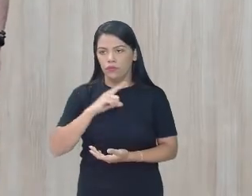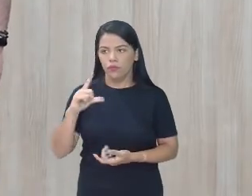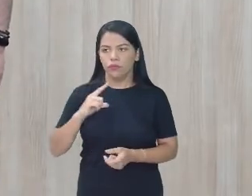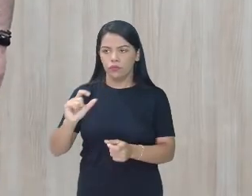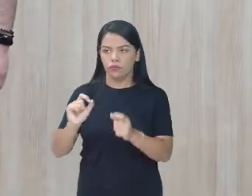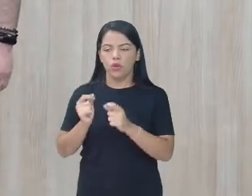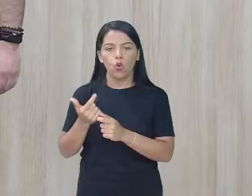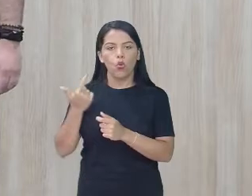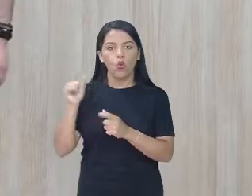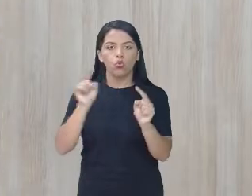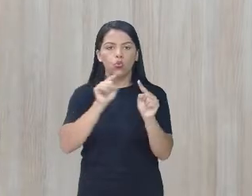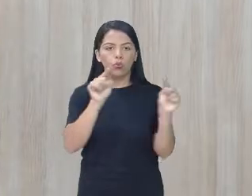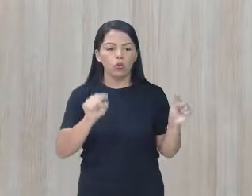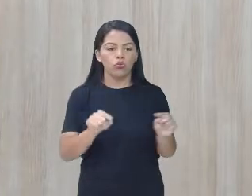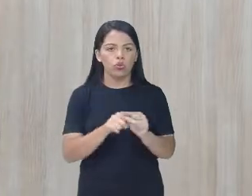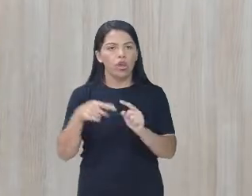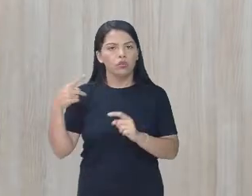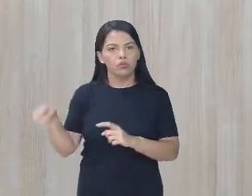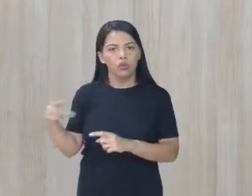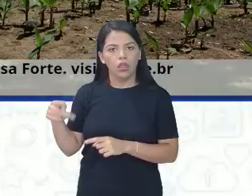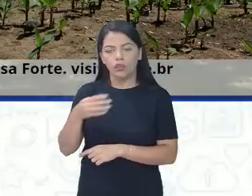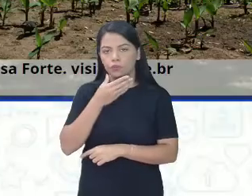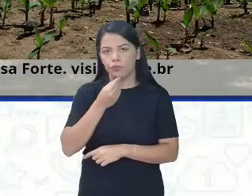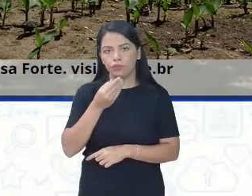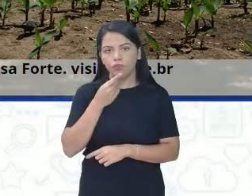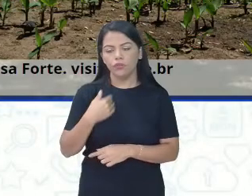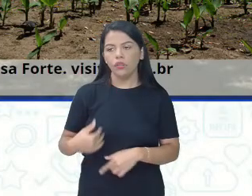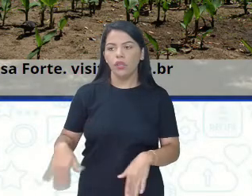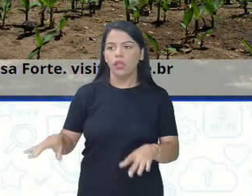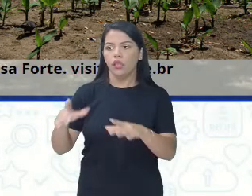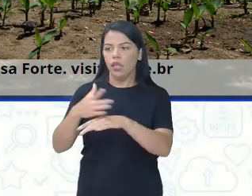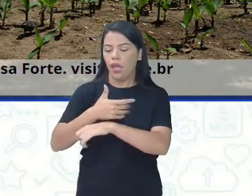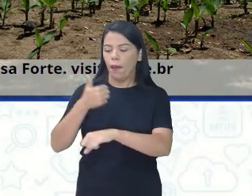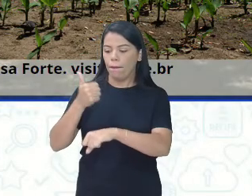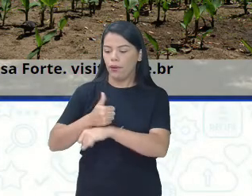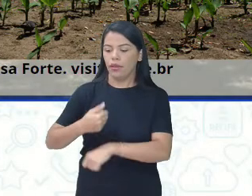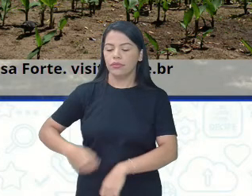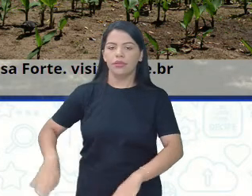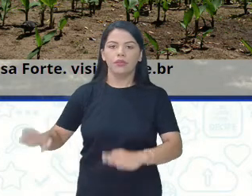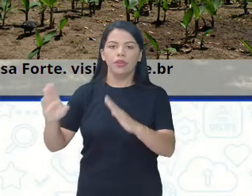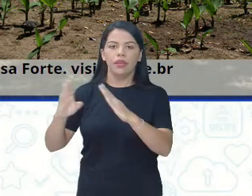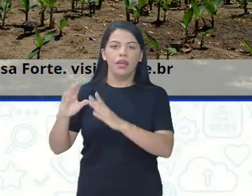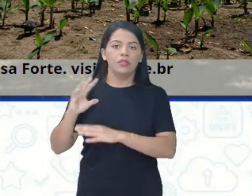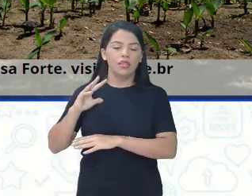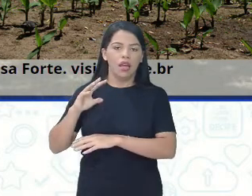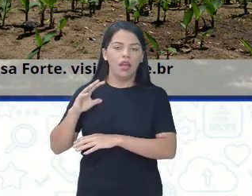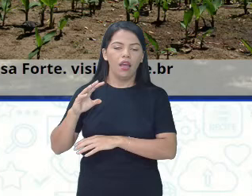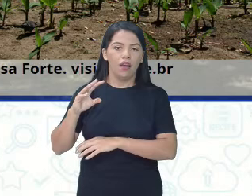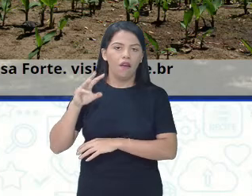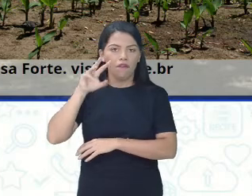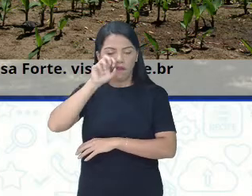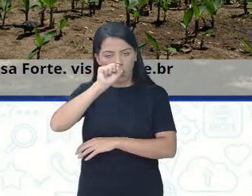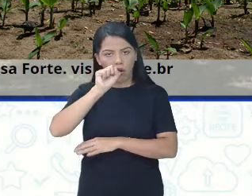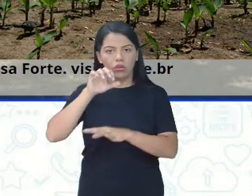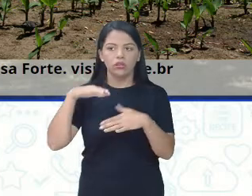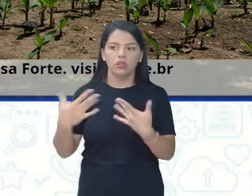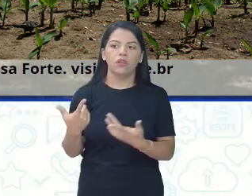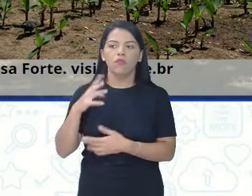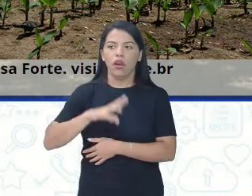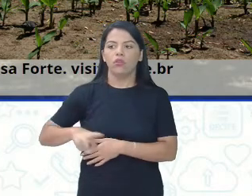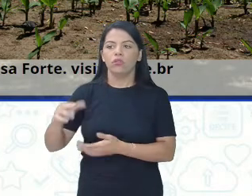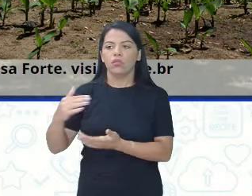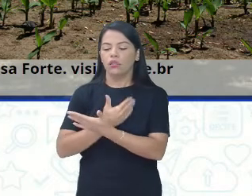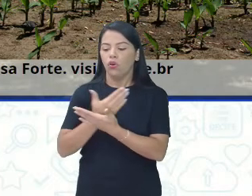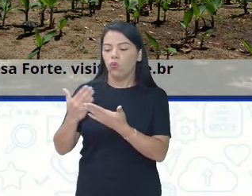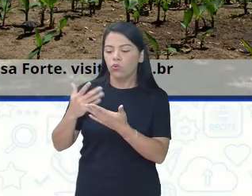outro projeto dele, que é a Praça de Casa Forte. Veja, a Praça de Casa Forte, inclusive, ela vai usar de alguns espaços,